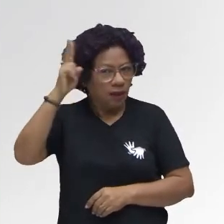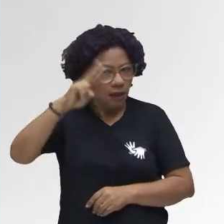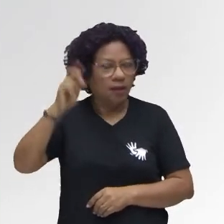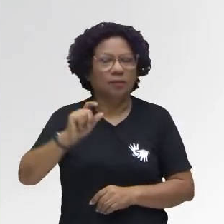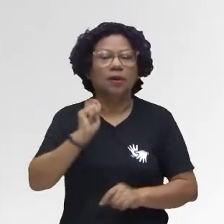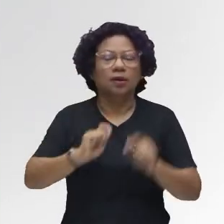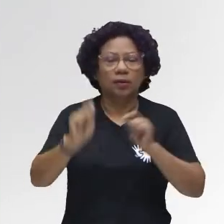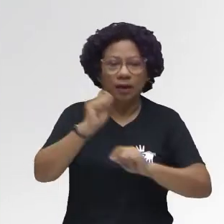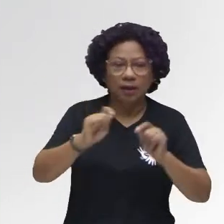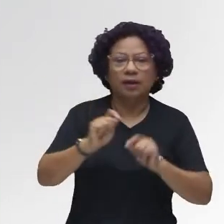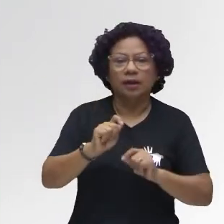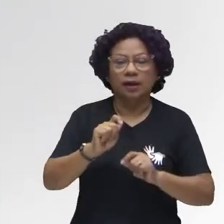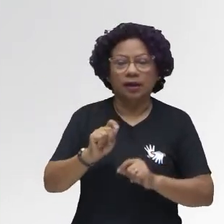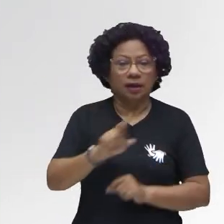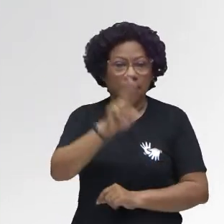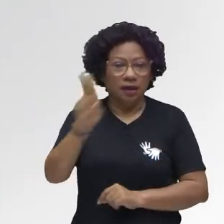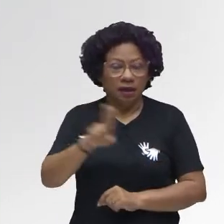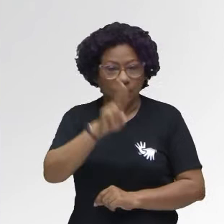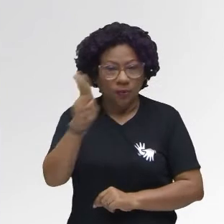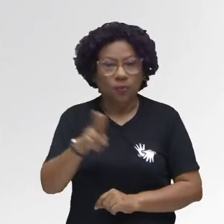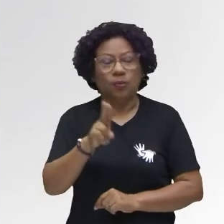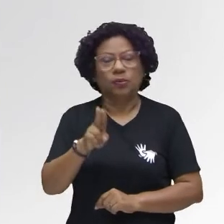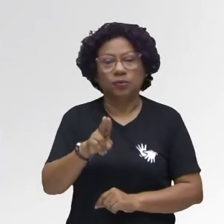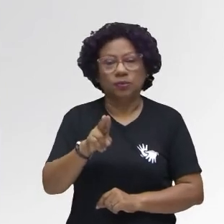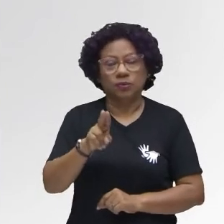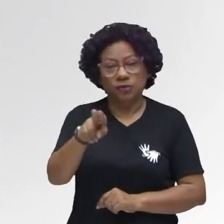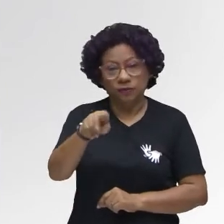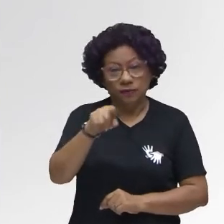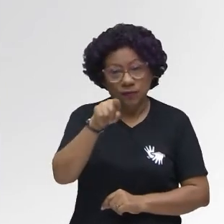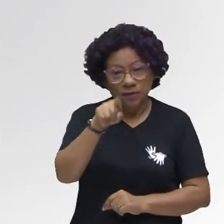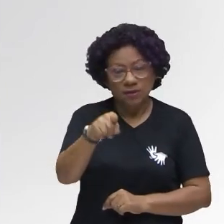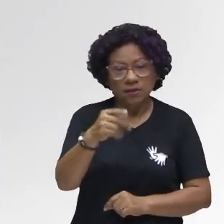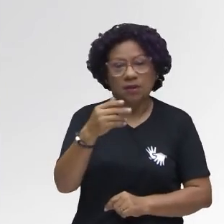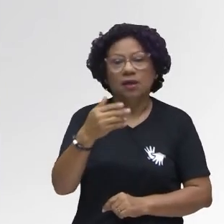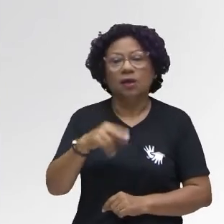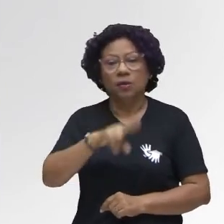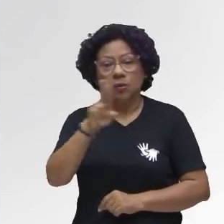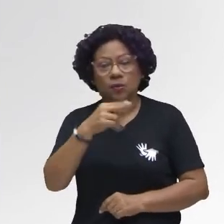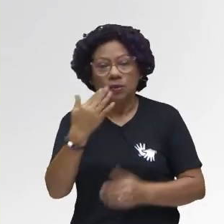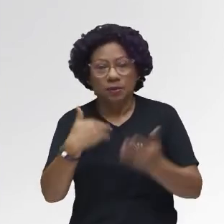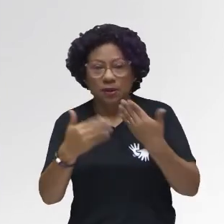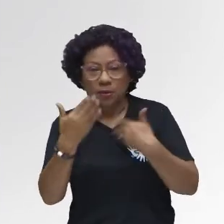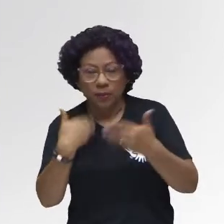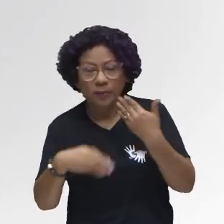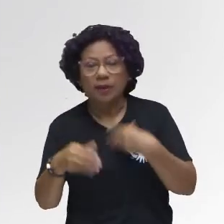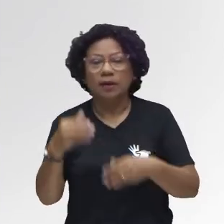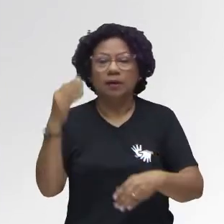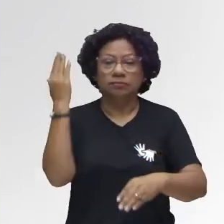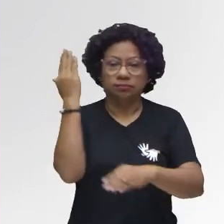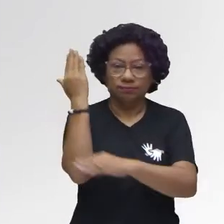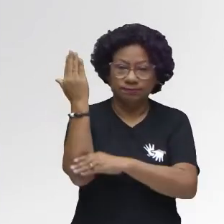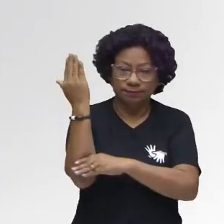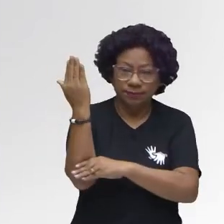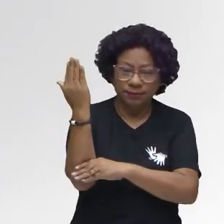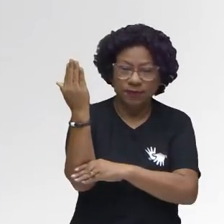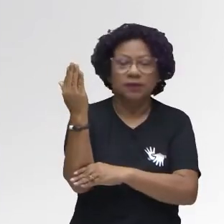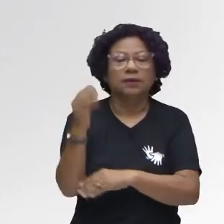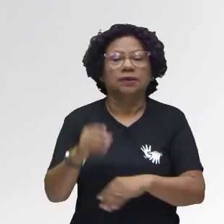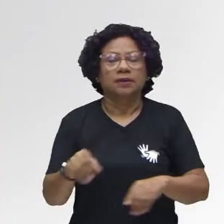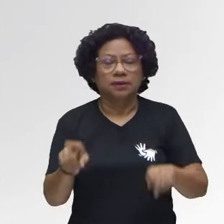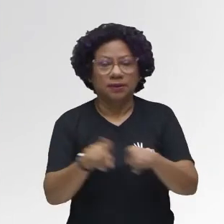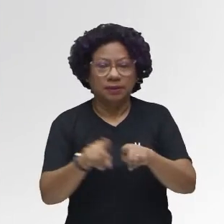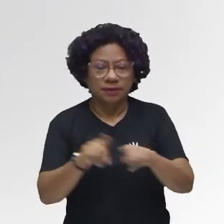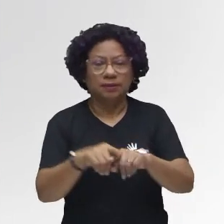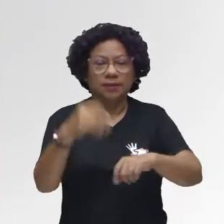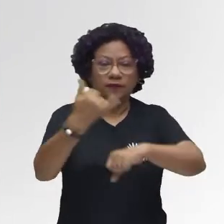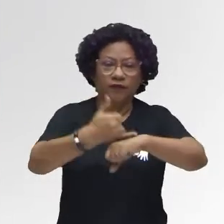extrativismo vegetal, né? A madeireira, o extrativismo mineral, então retirar o minério do ferro, a bauxita do